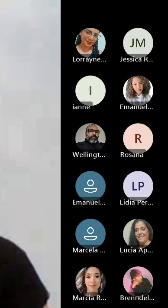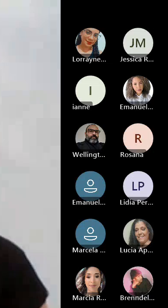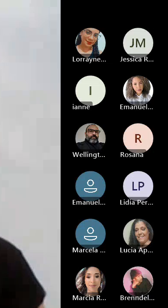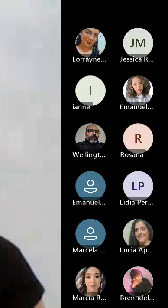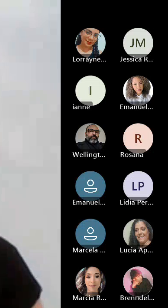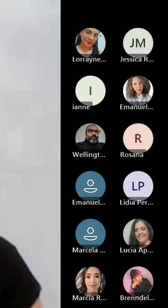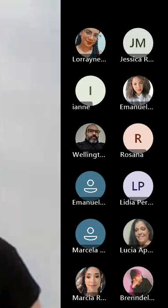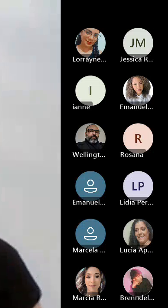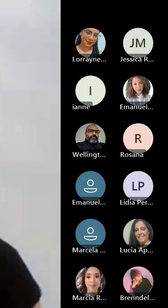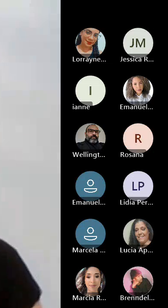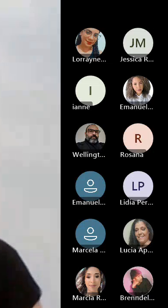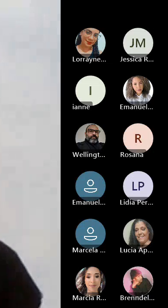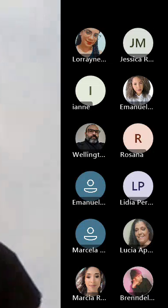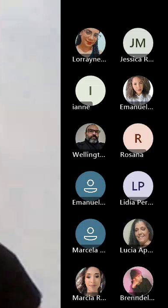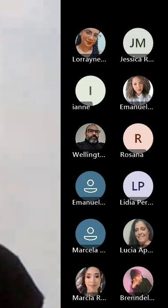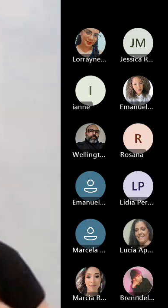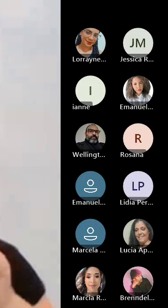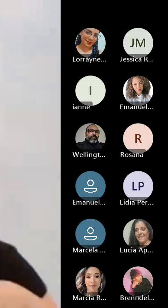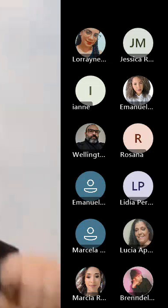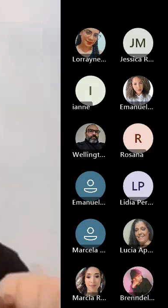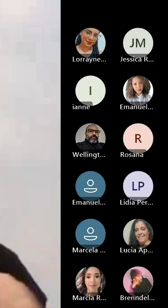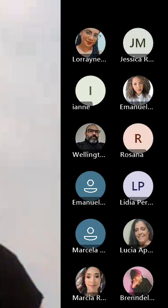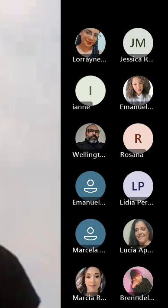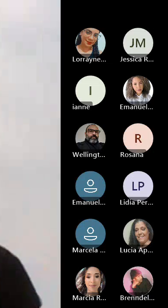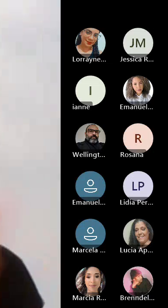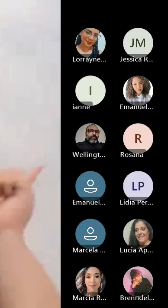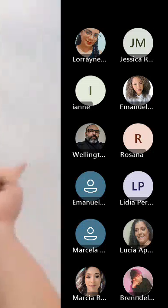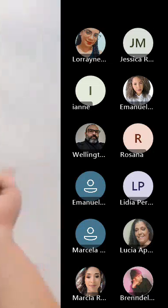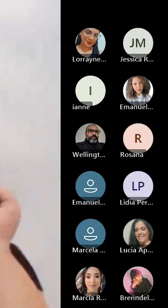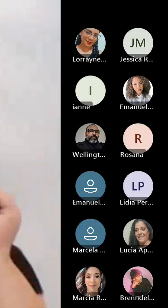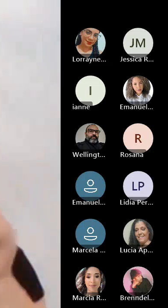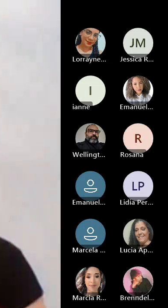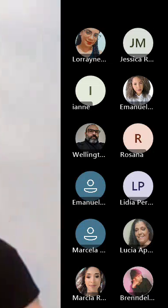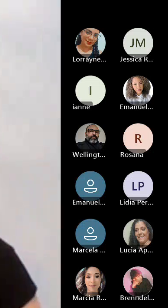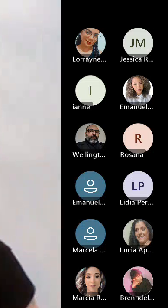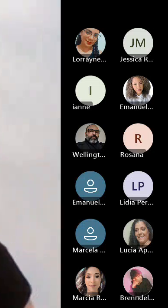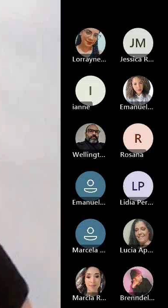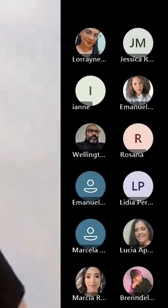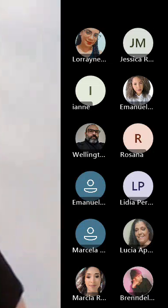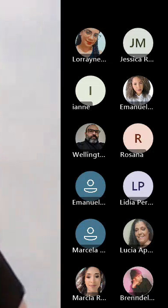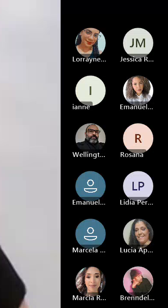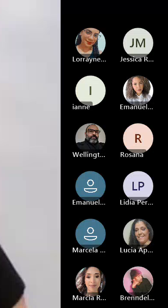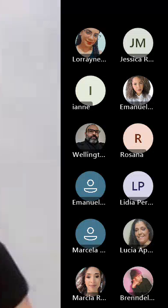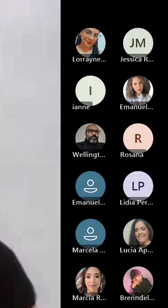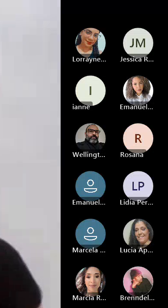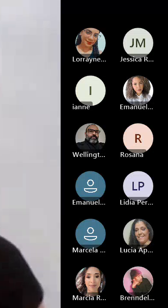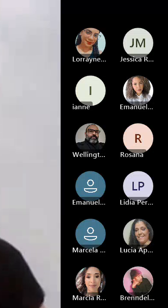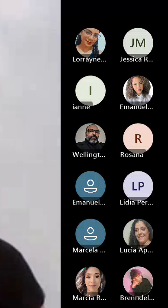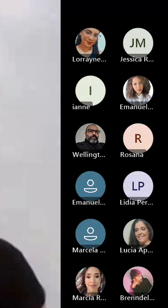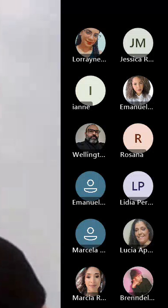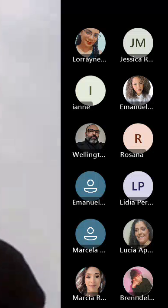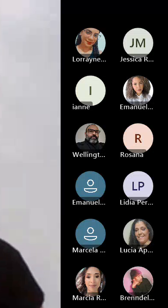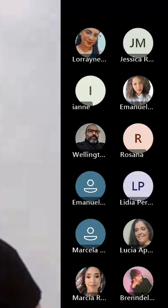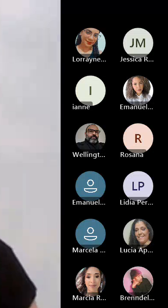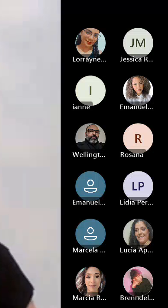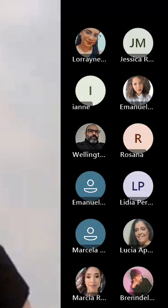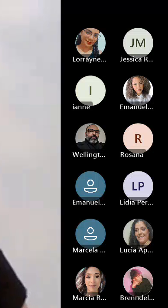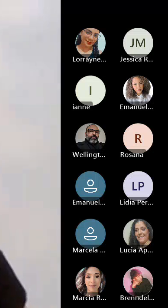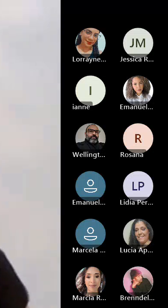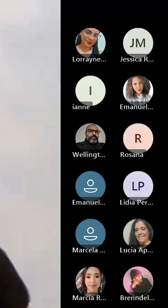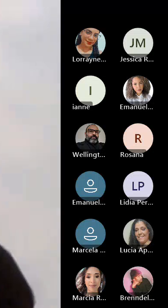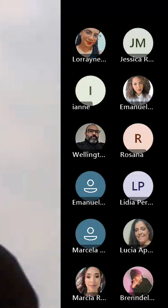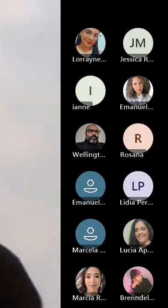graus das perdas auditivas, o implante coclear, a gente vai trazer um pouco disso. Mas aí é para a unidade 2 e 3. E